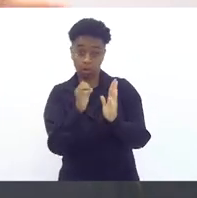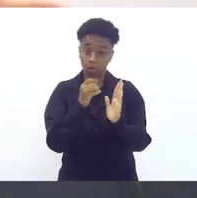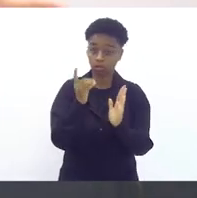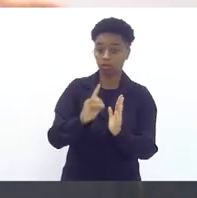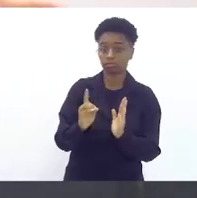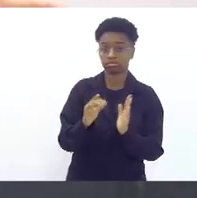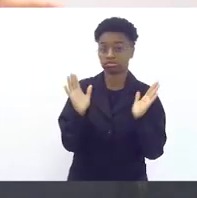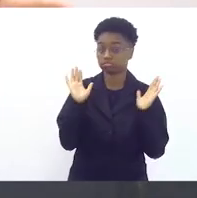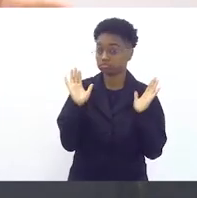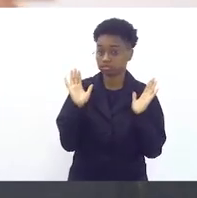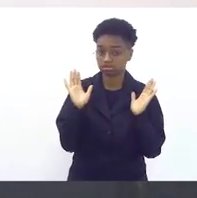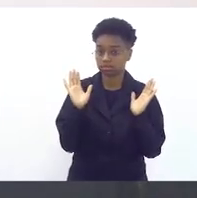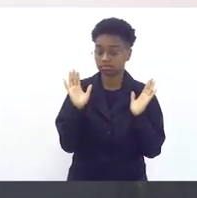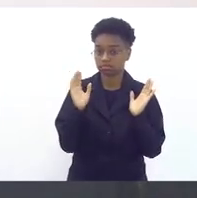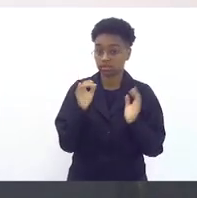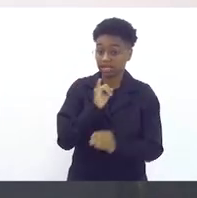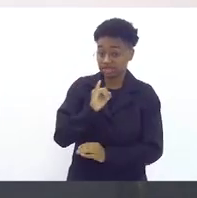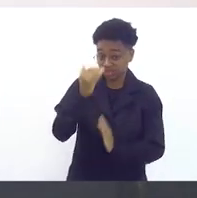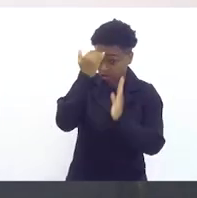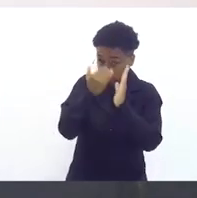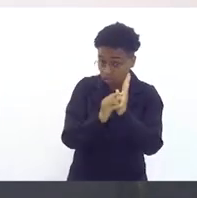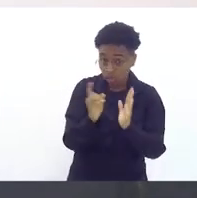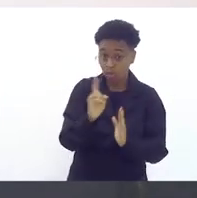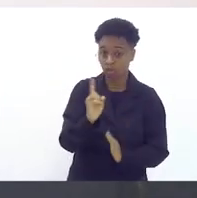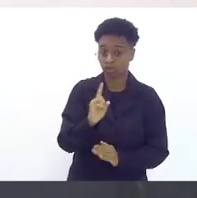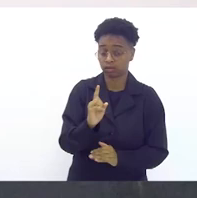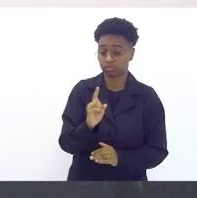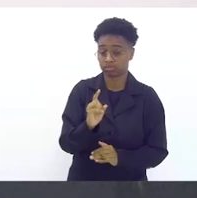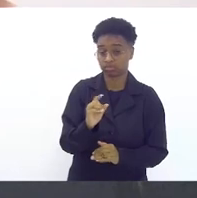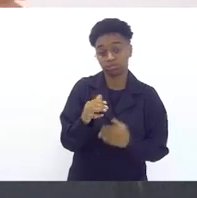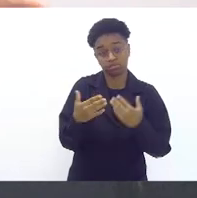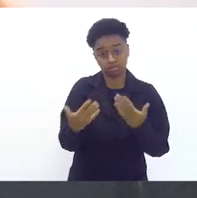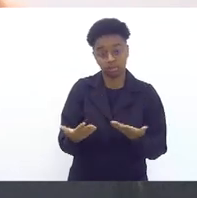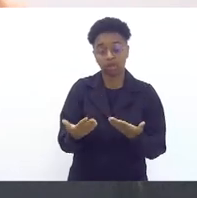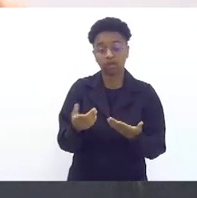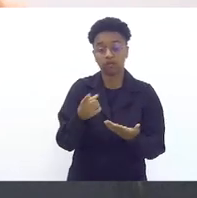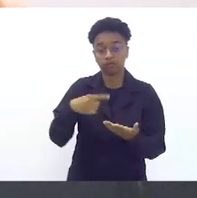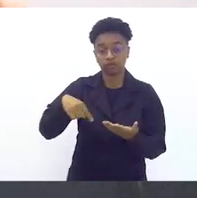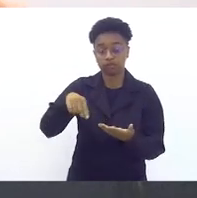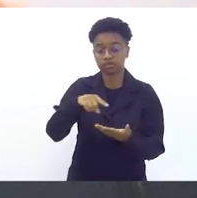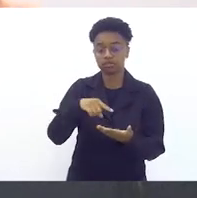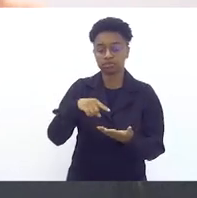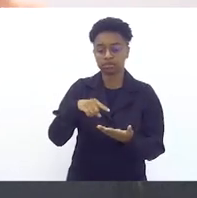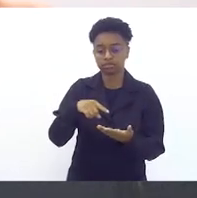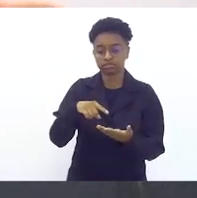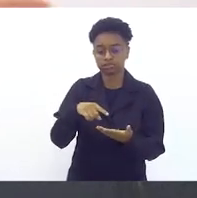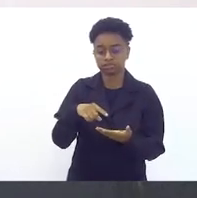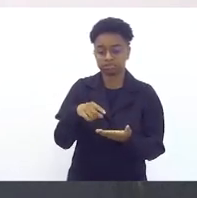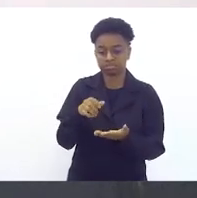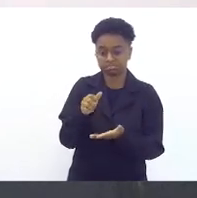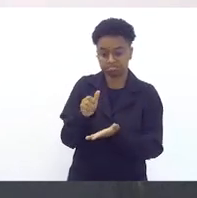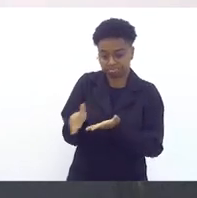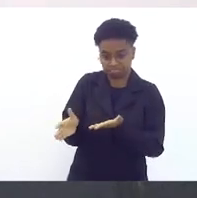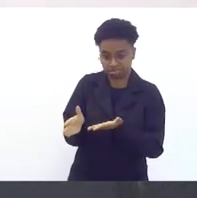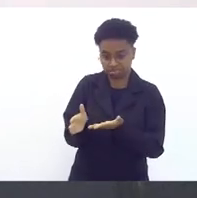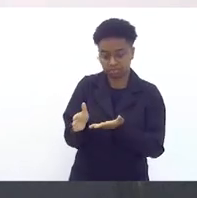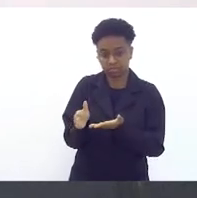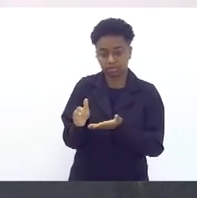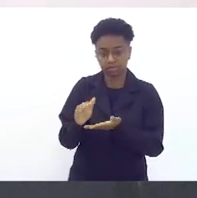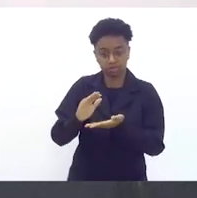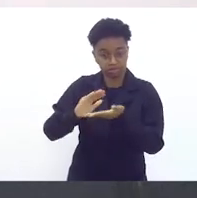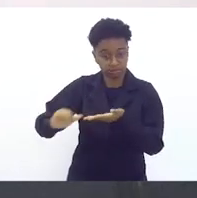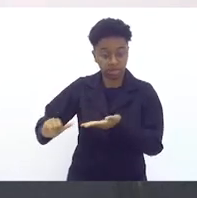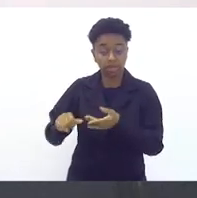está. Se não está, você é admoestado e está